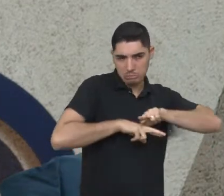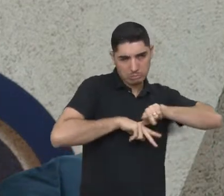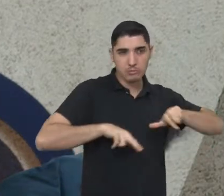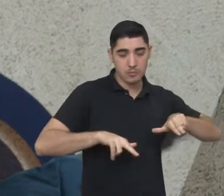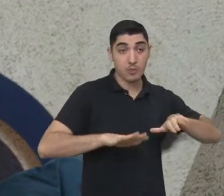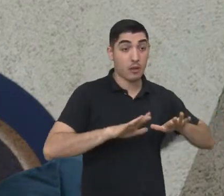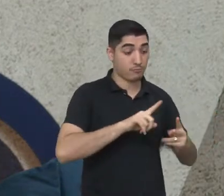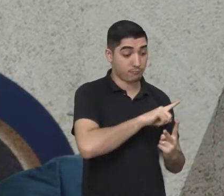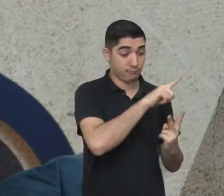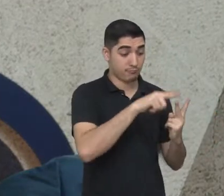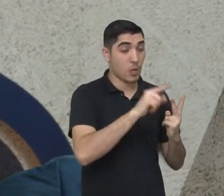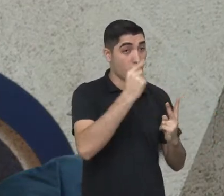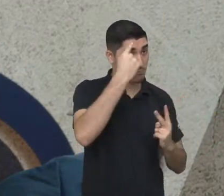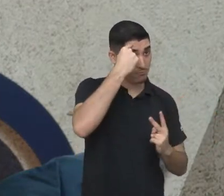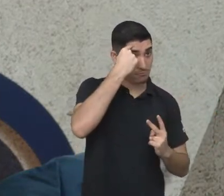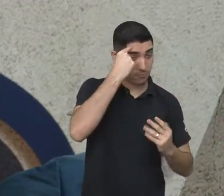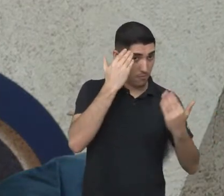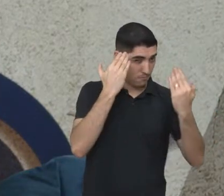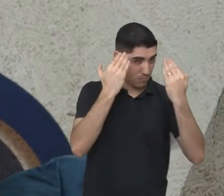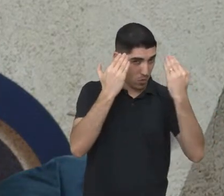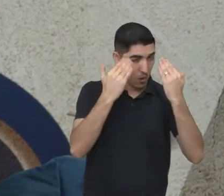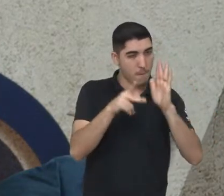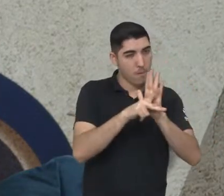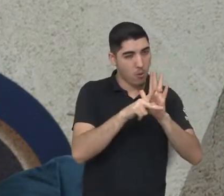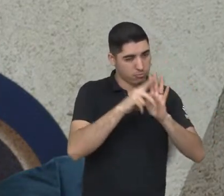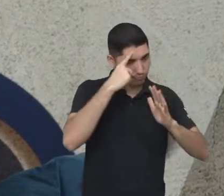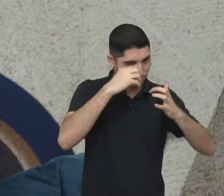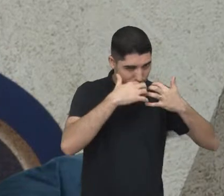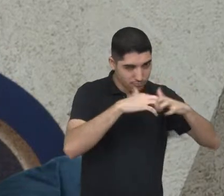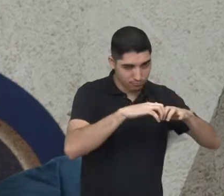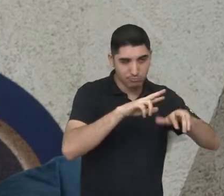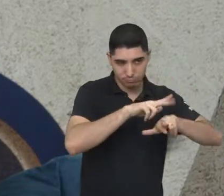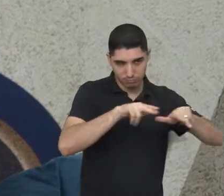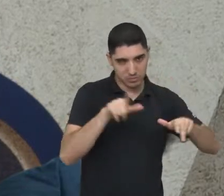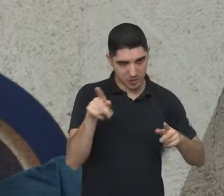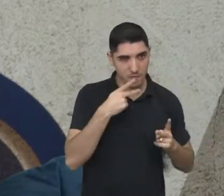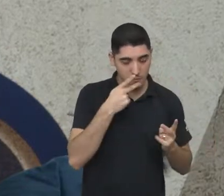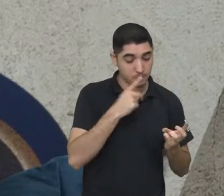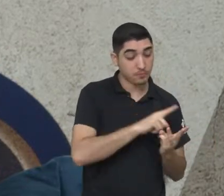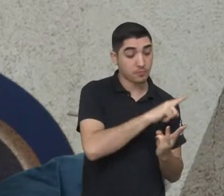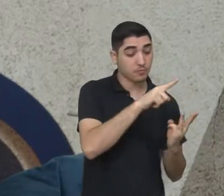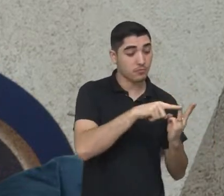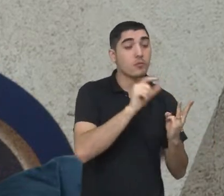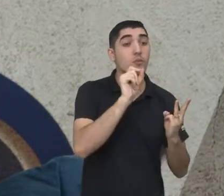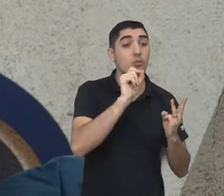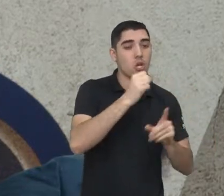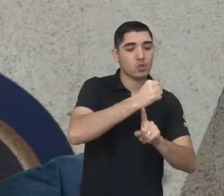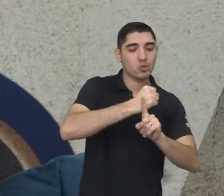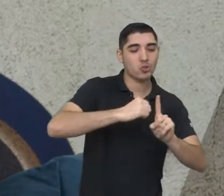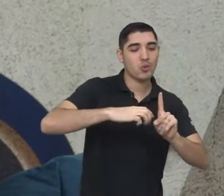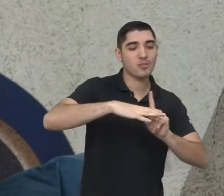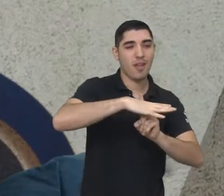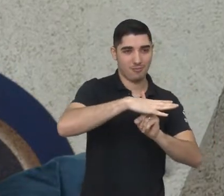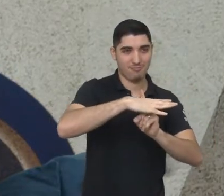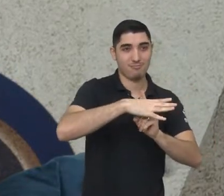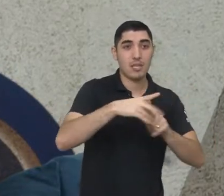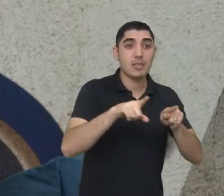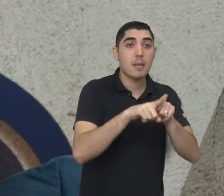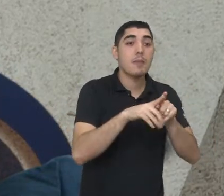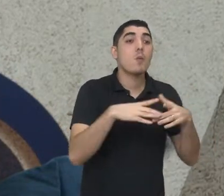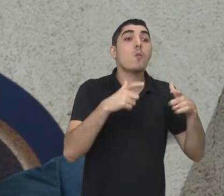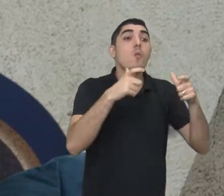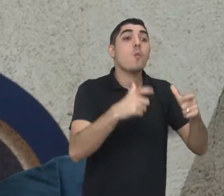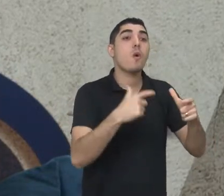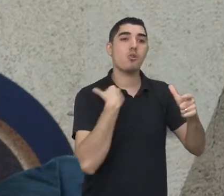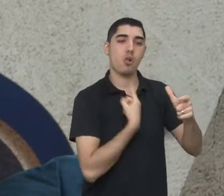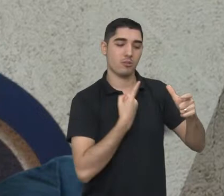as causas psicológicas, que são as mentais que você mencionou, e as causas sociais, ou seja, o meio no